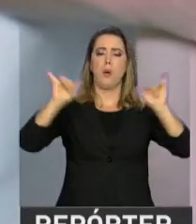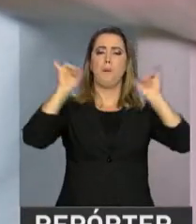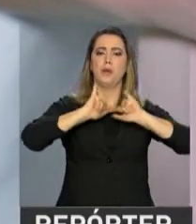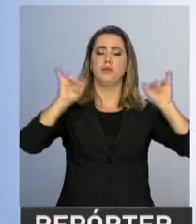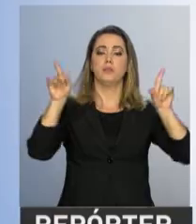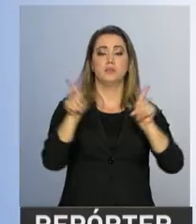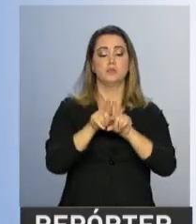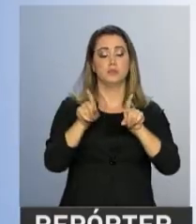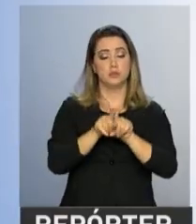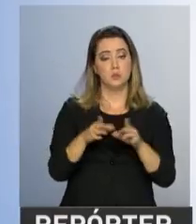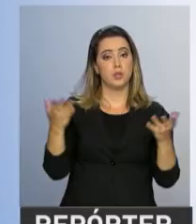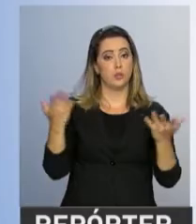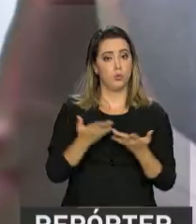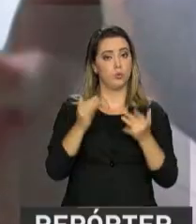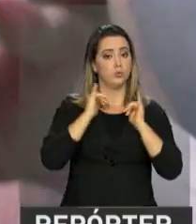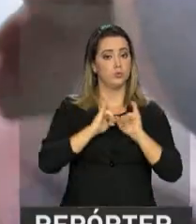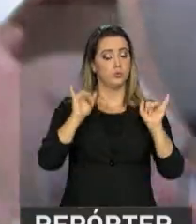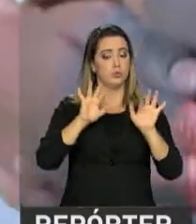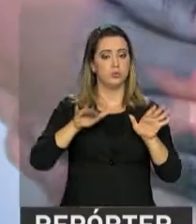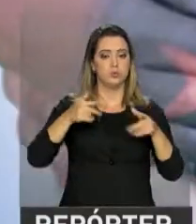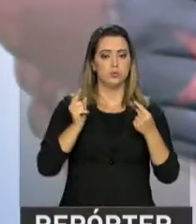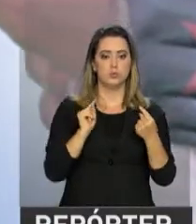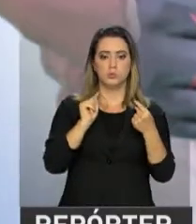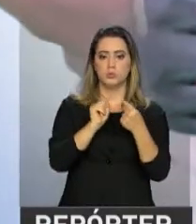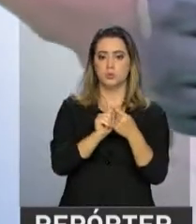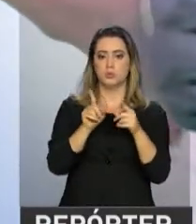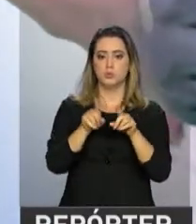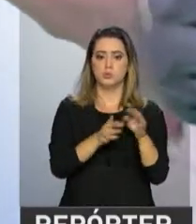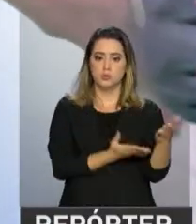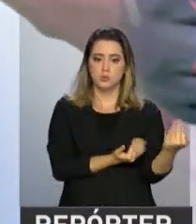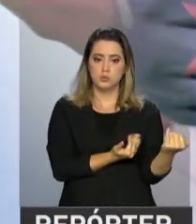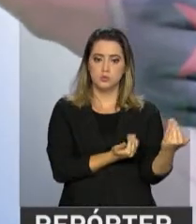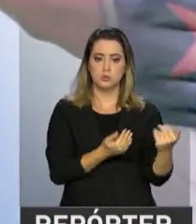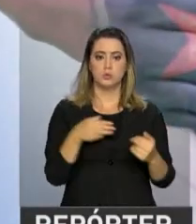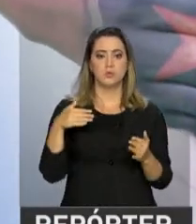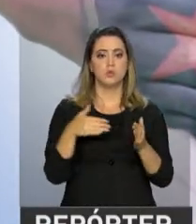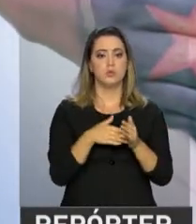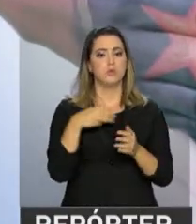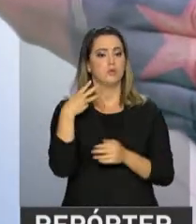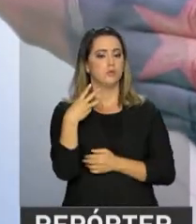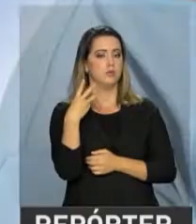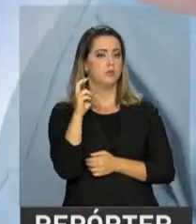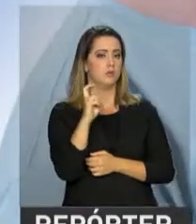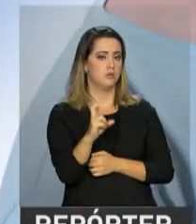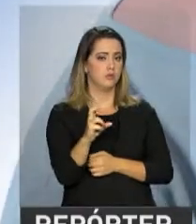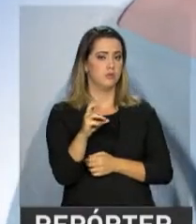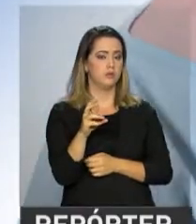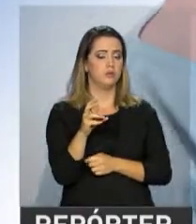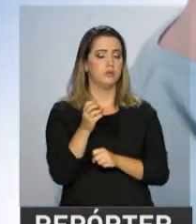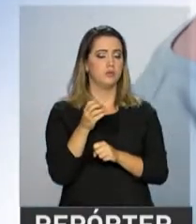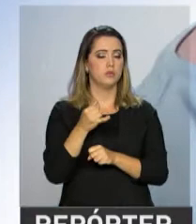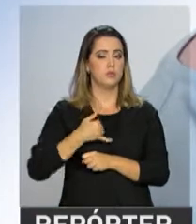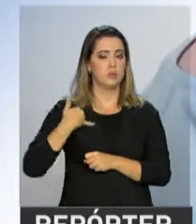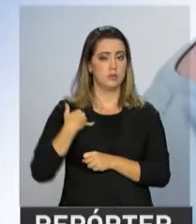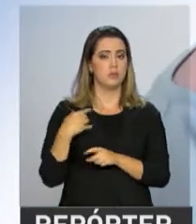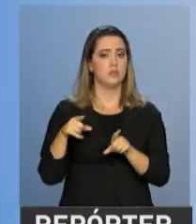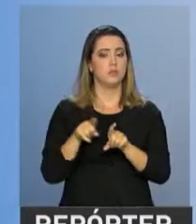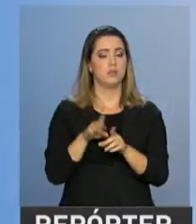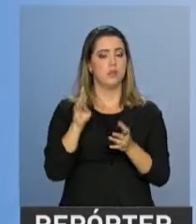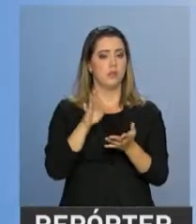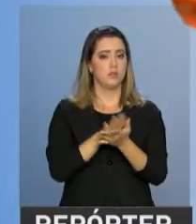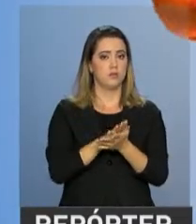campanha também lançada hoje. O público-alvo são jovens de até 35 anos, casais e